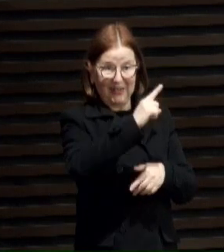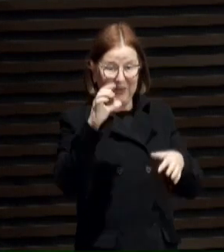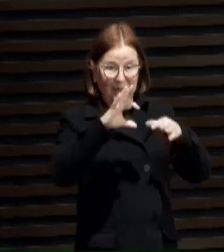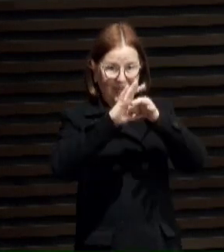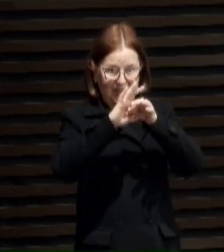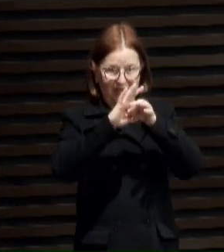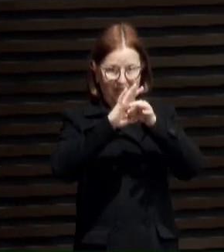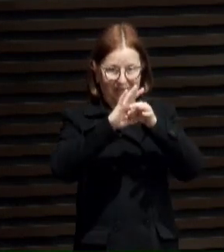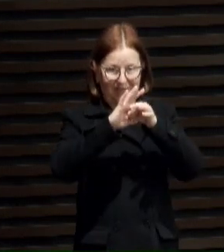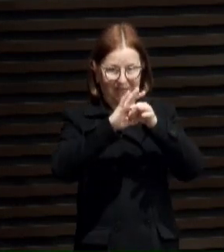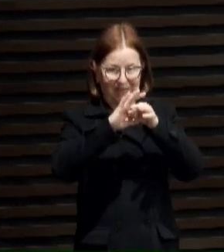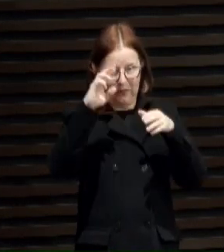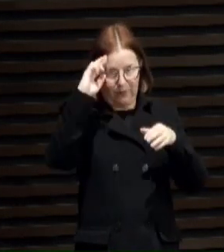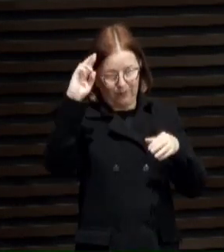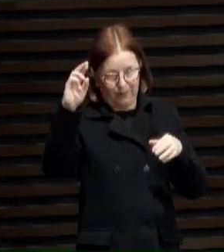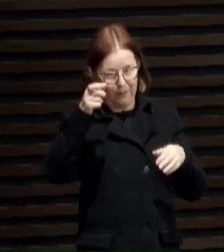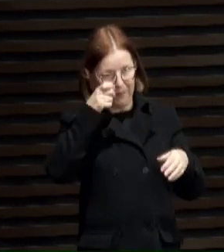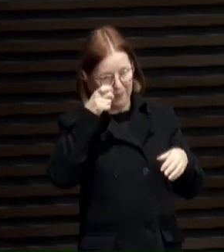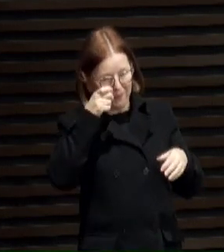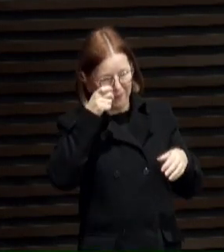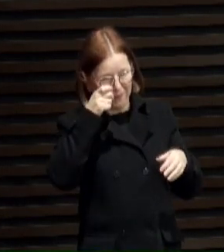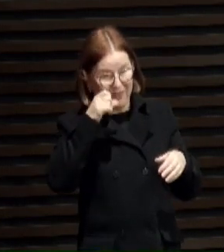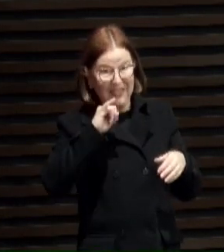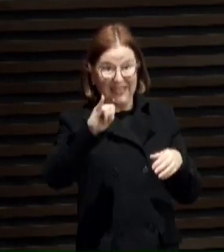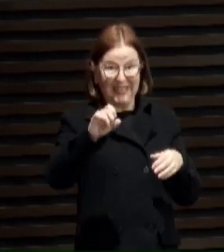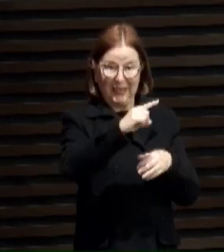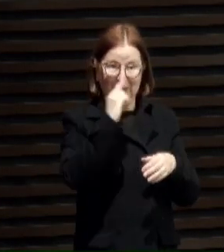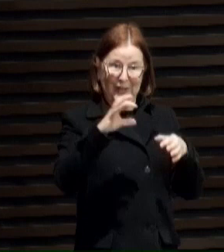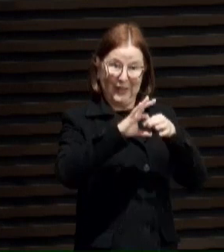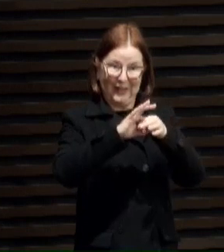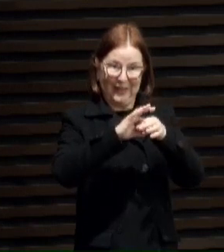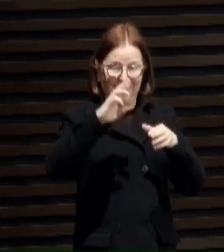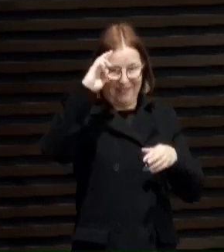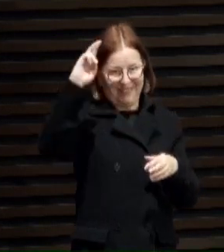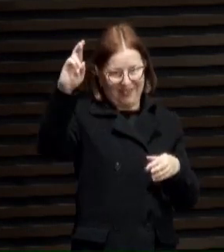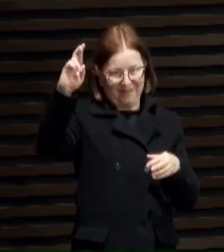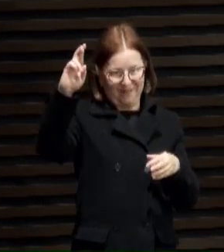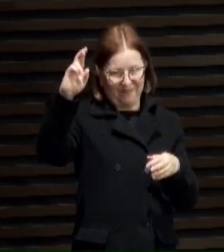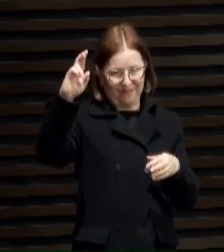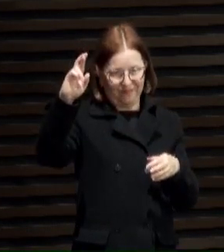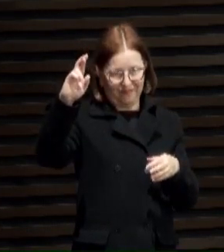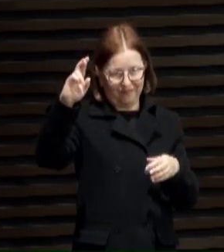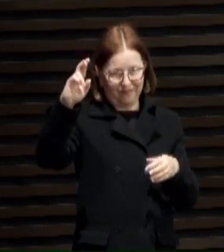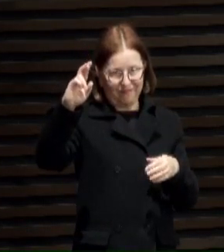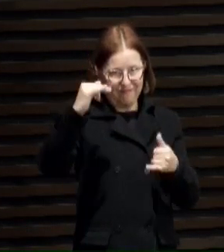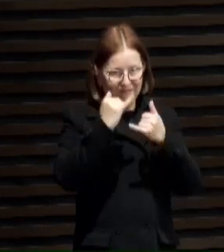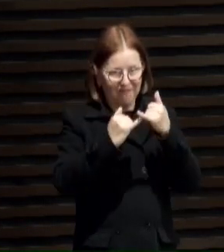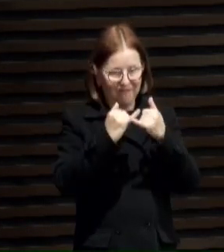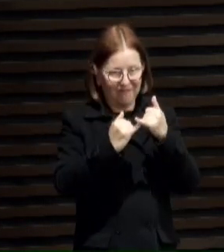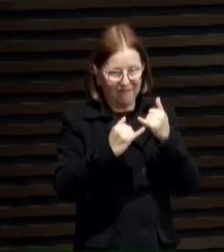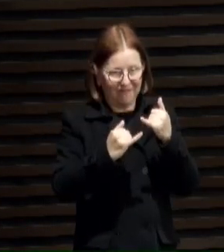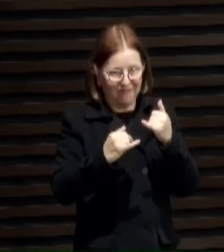ele, presta atenção, meus irmãos, se fomos unidos com ele, na